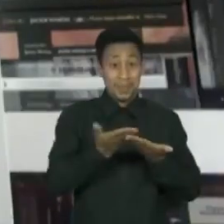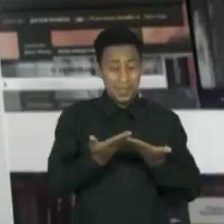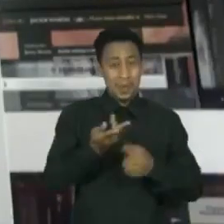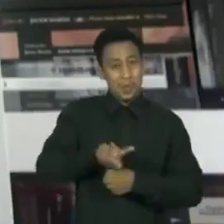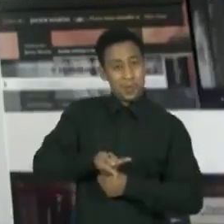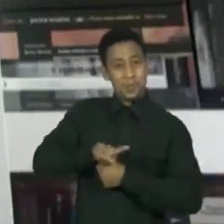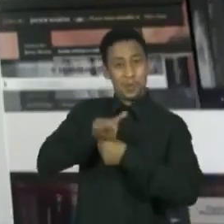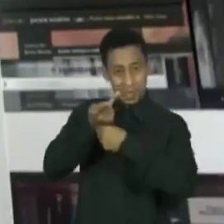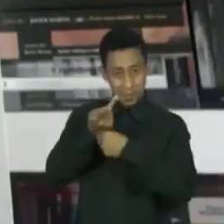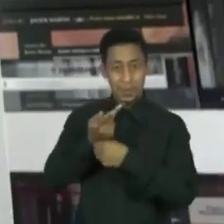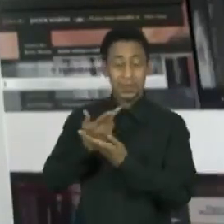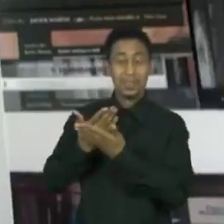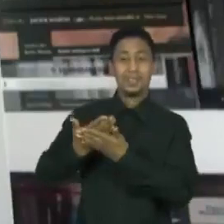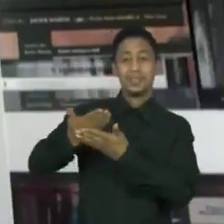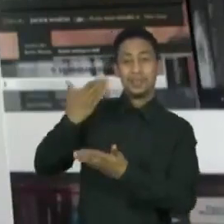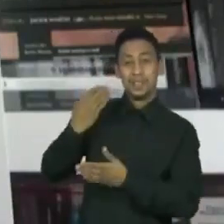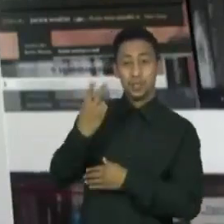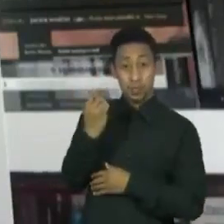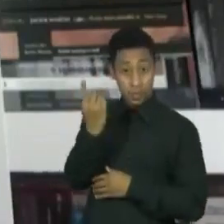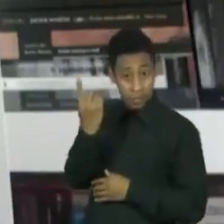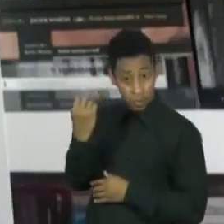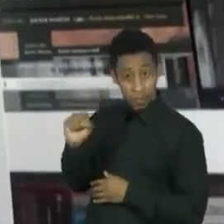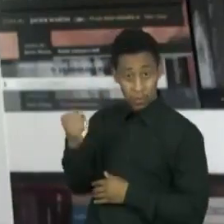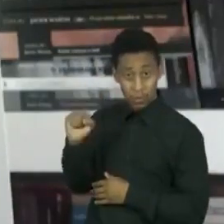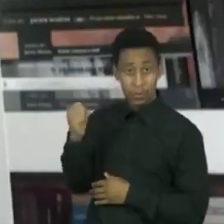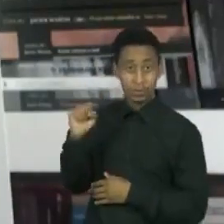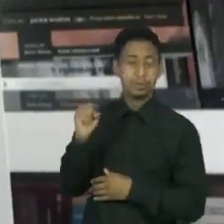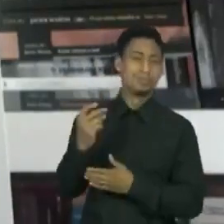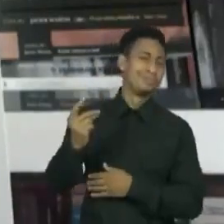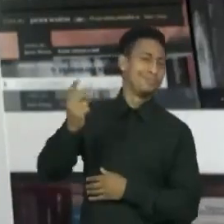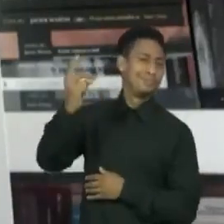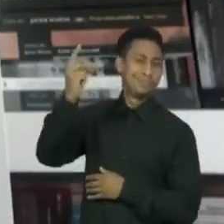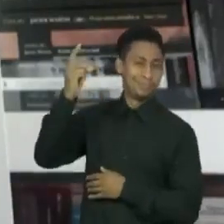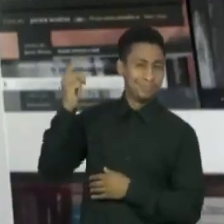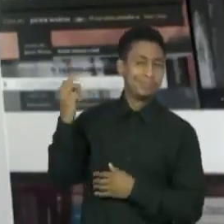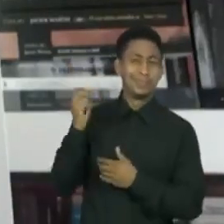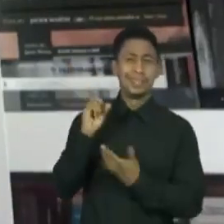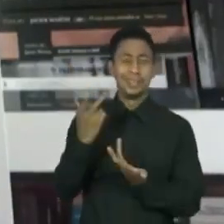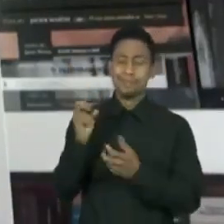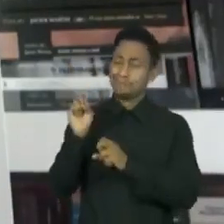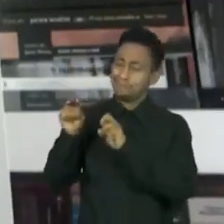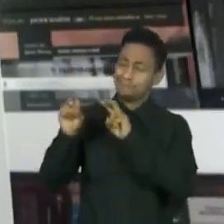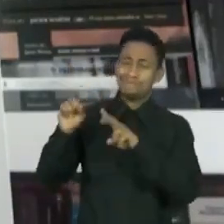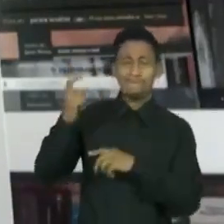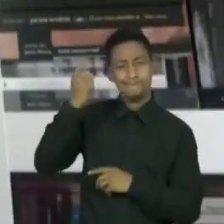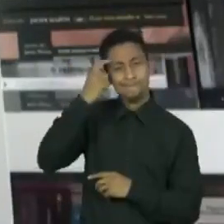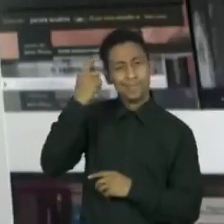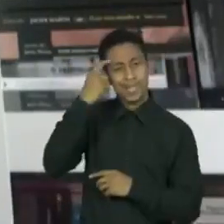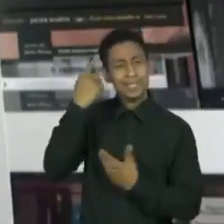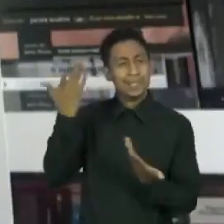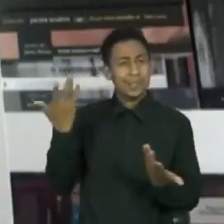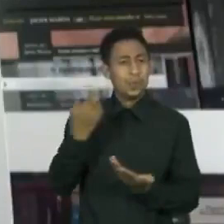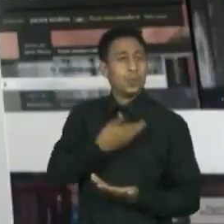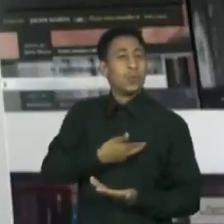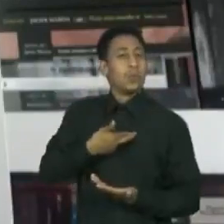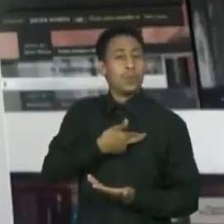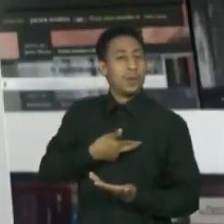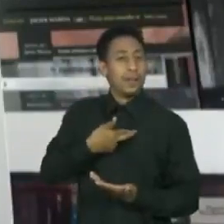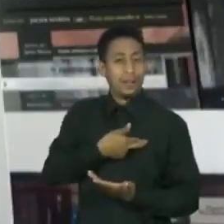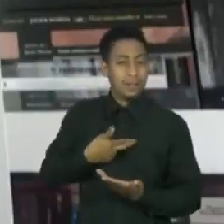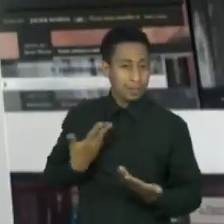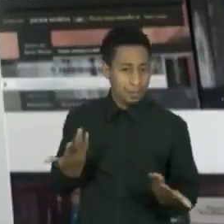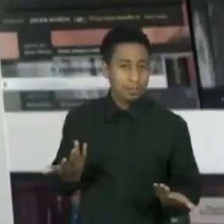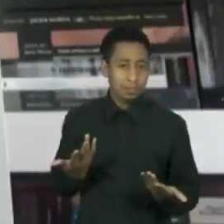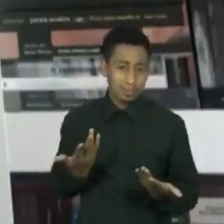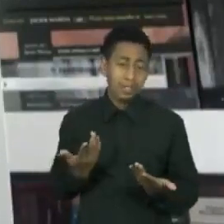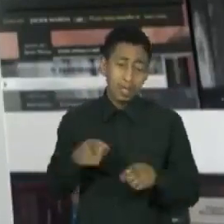Leia que ele ganhou em 2018. Desde então dou por mim muitas vezes a pensar no romance